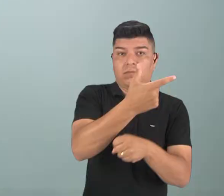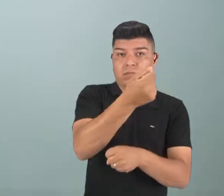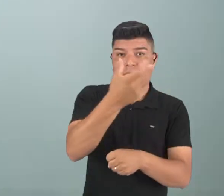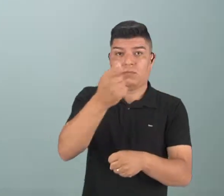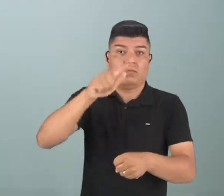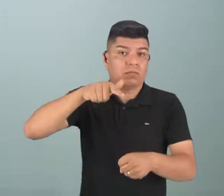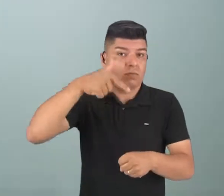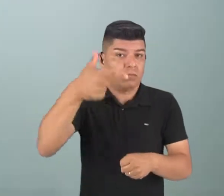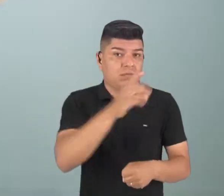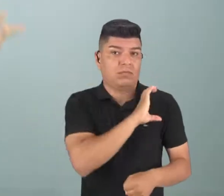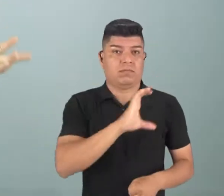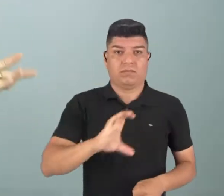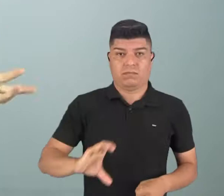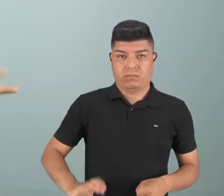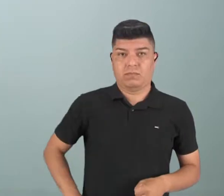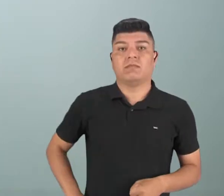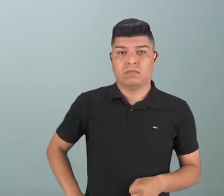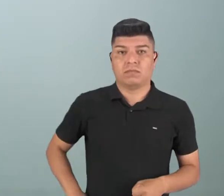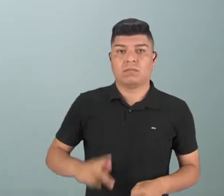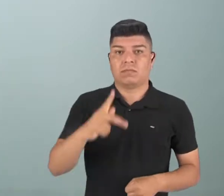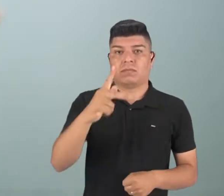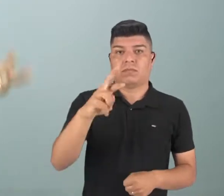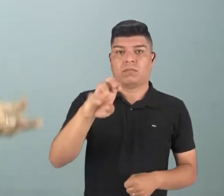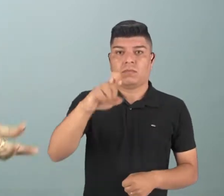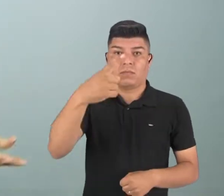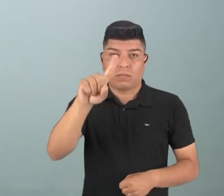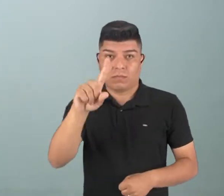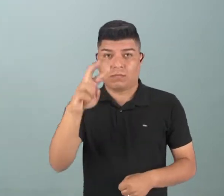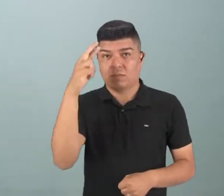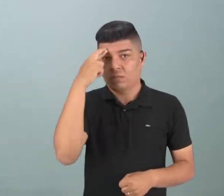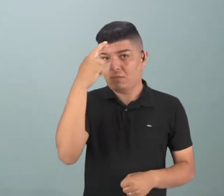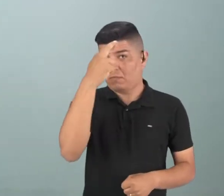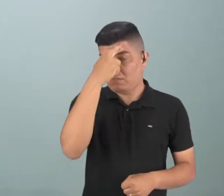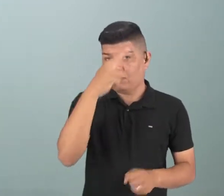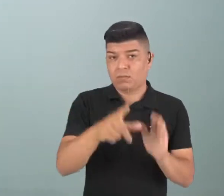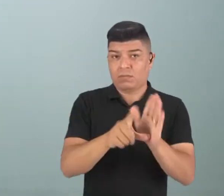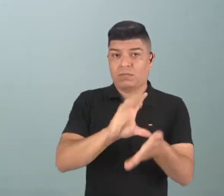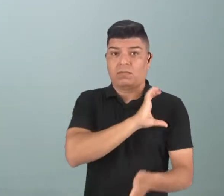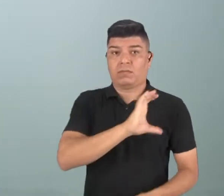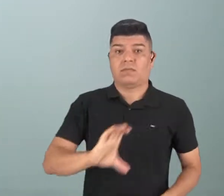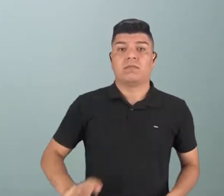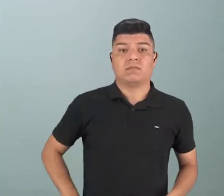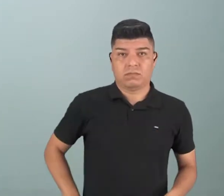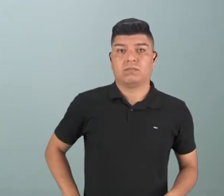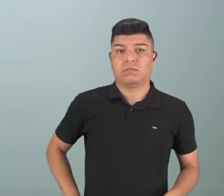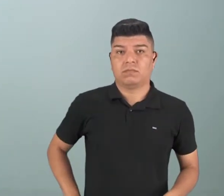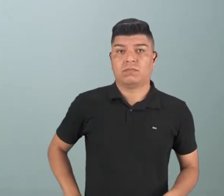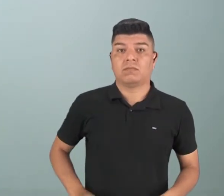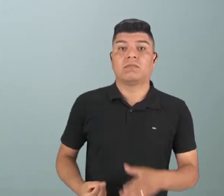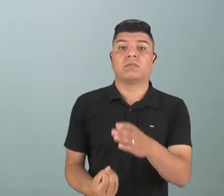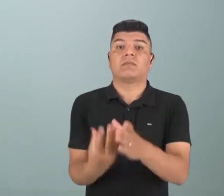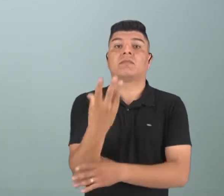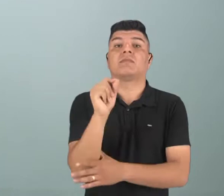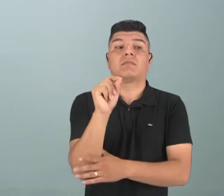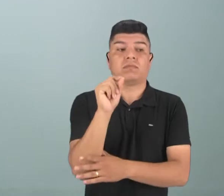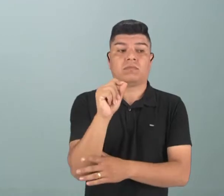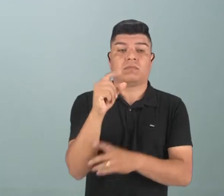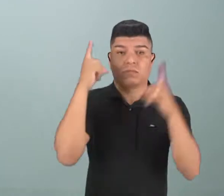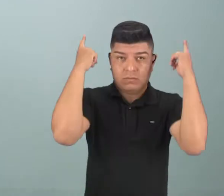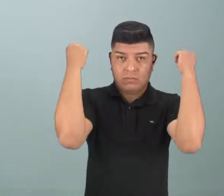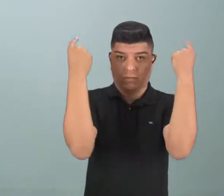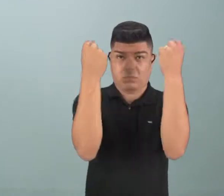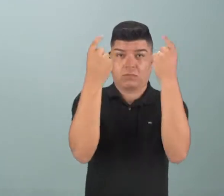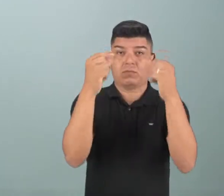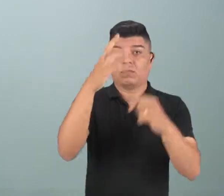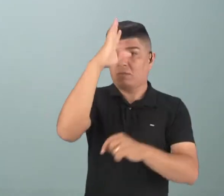de Cristo, né? A pré-história está antes, o Egito é antes de Cristo, os gregos. Cristo nasce em pleno Império Romano. E